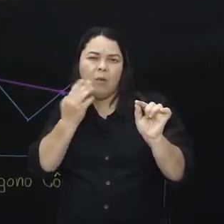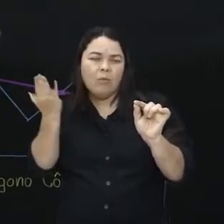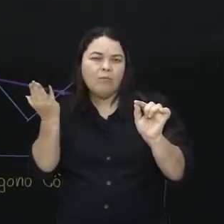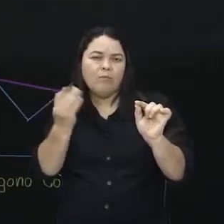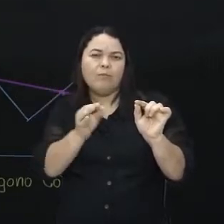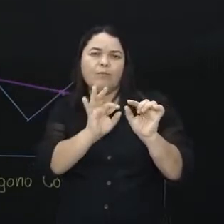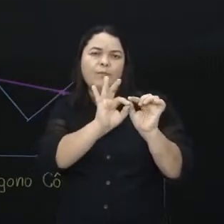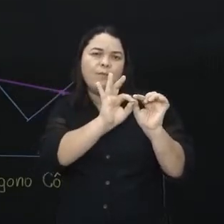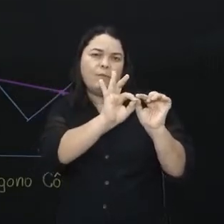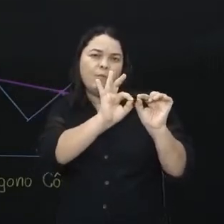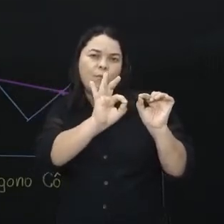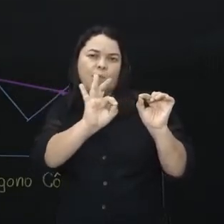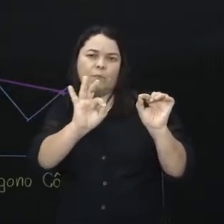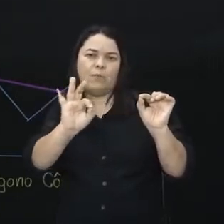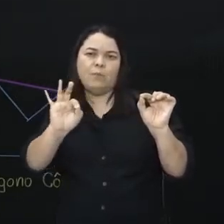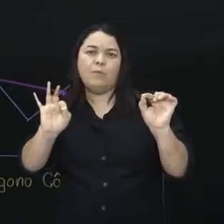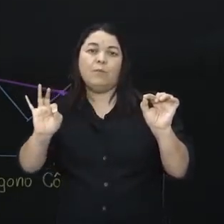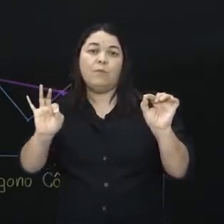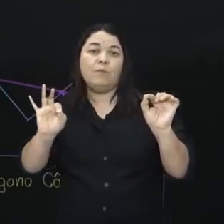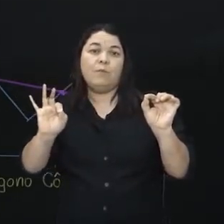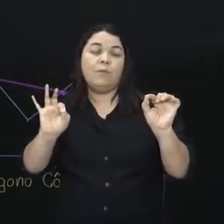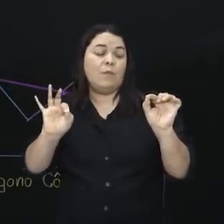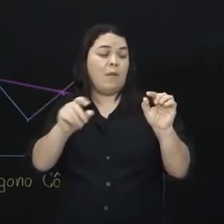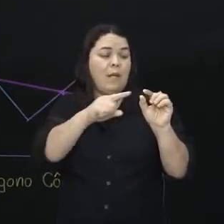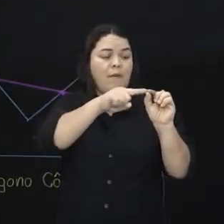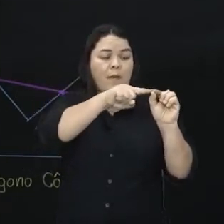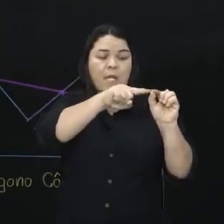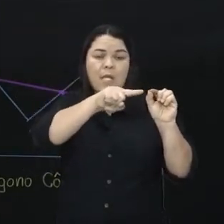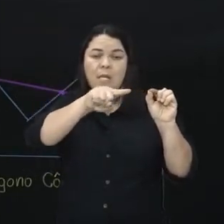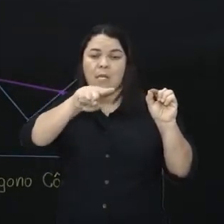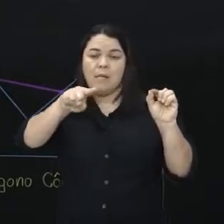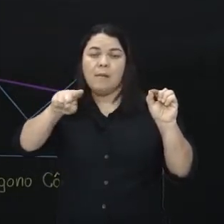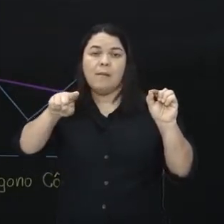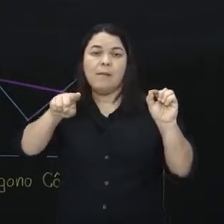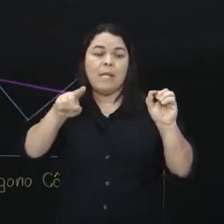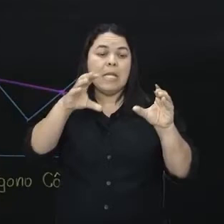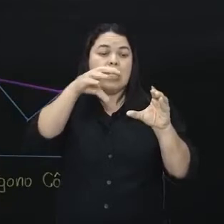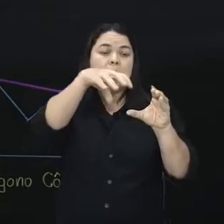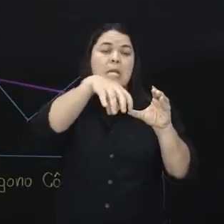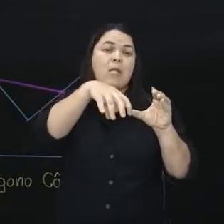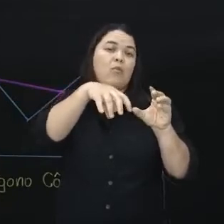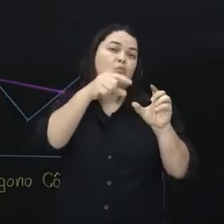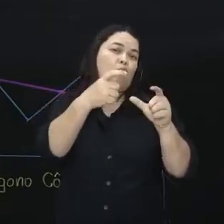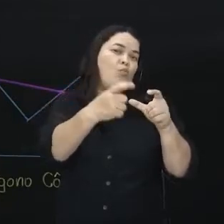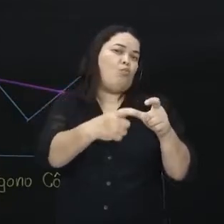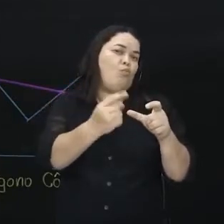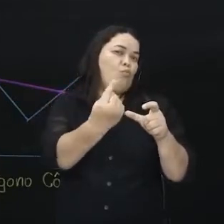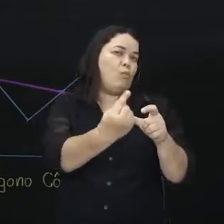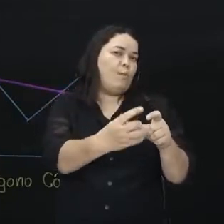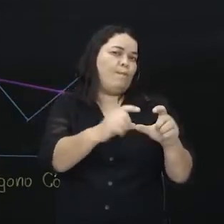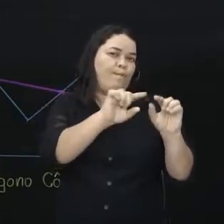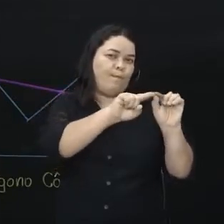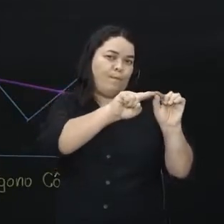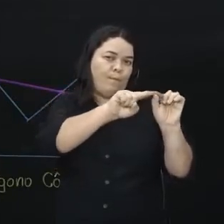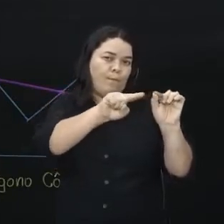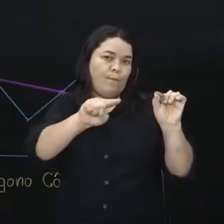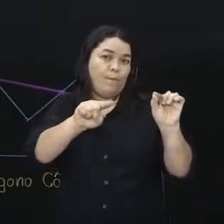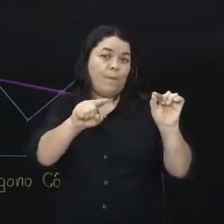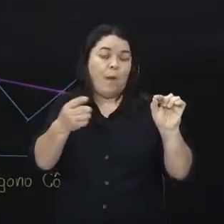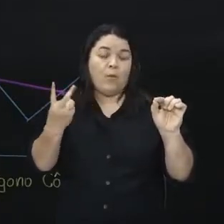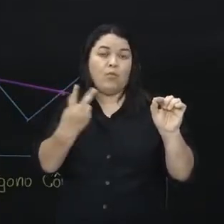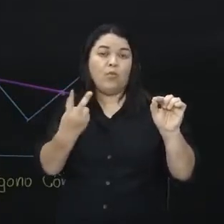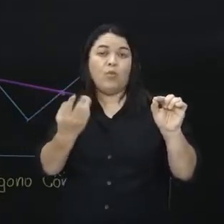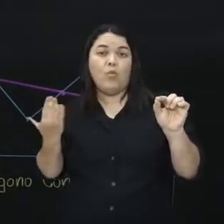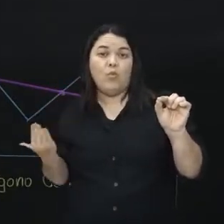por esse polígono aqui, por exemplo, ela só vai tocar dentro dele em uma região. Agora, o polígono côncavo